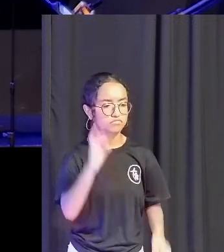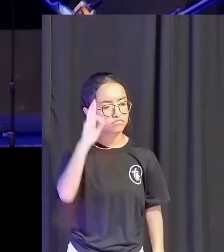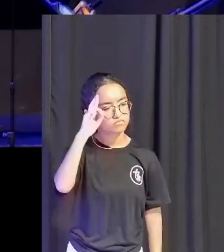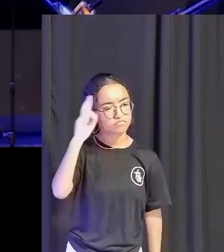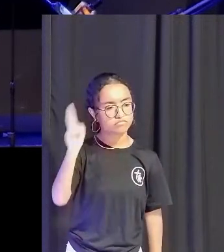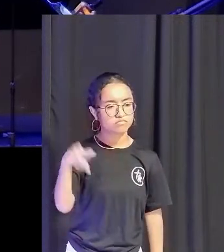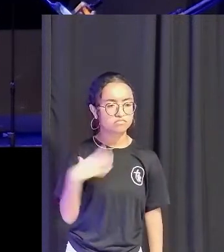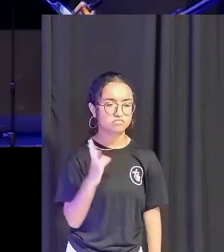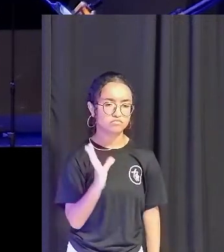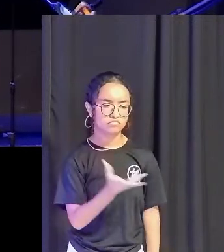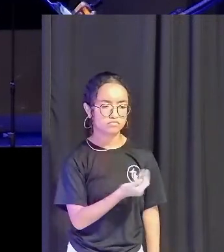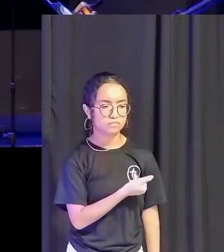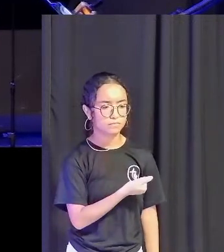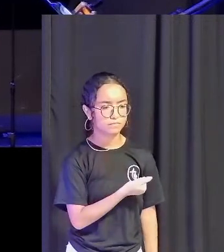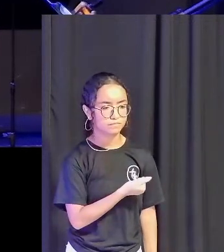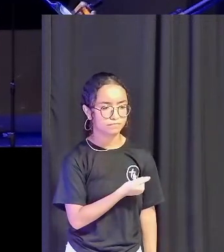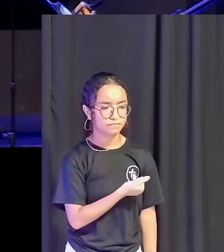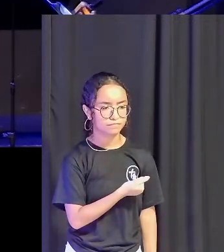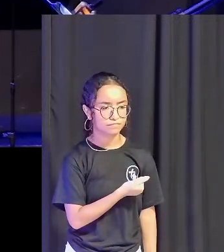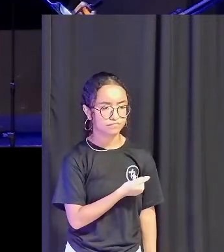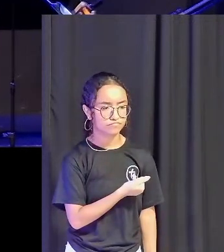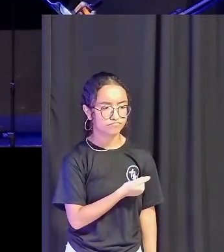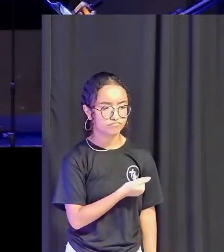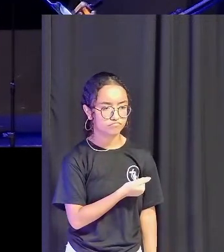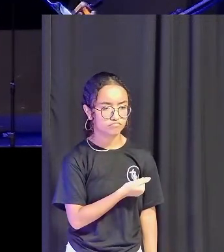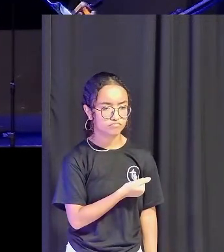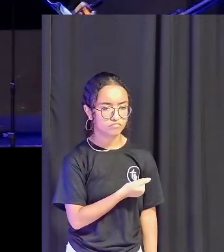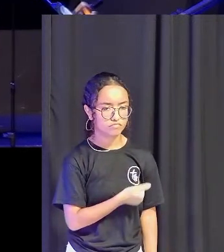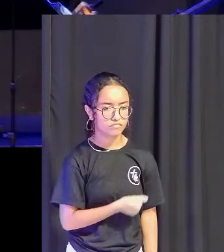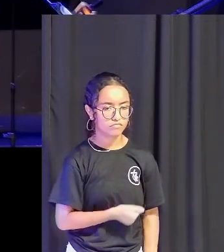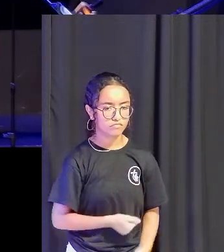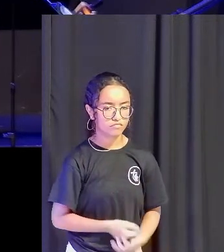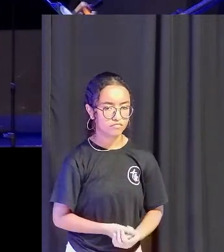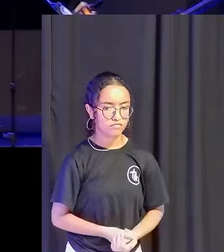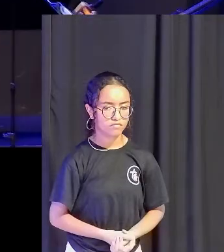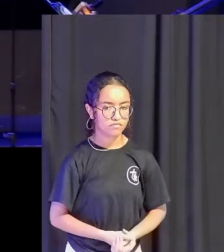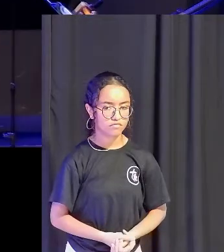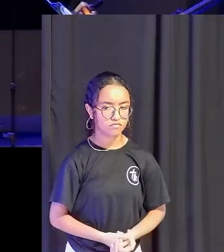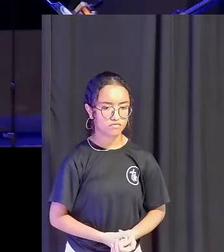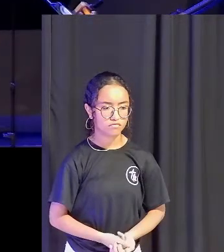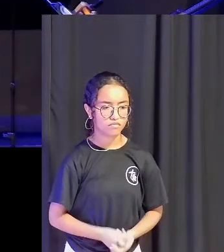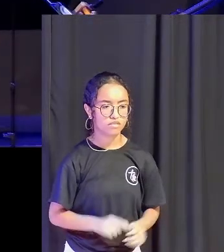aqui presentes, alguns dos que estão assistindo online,